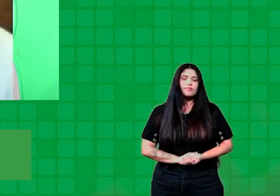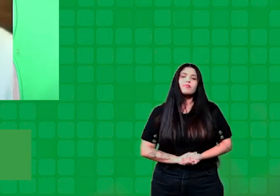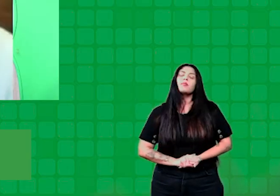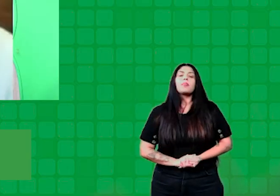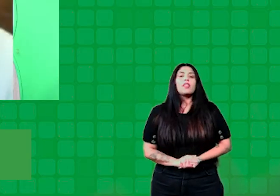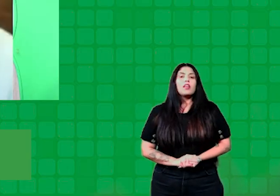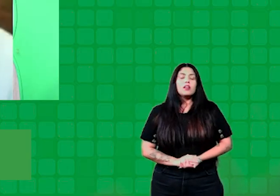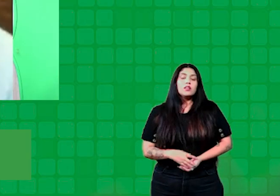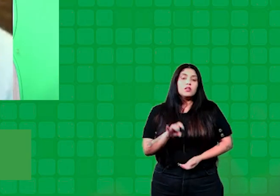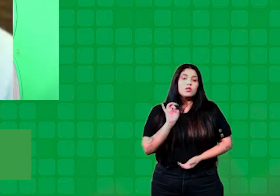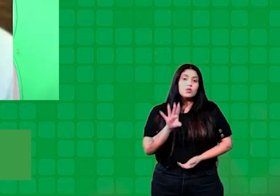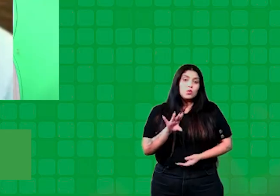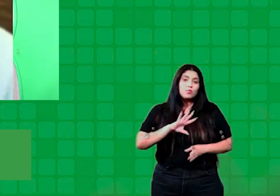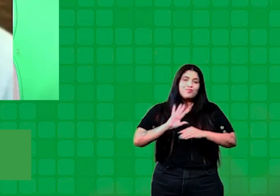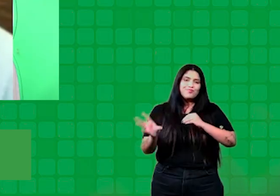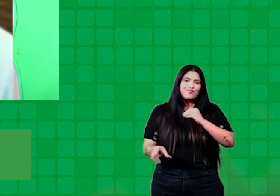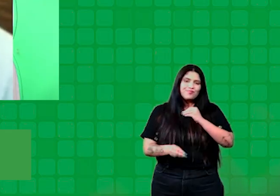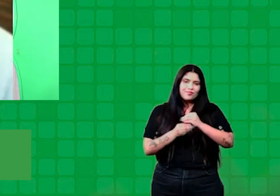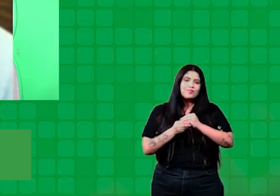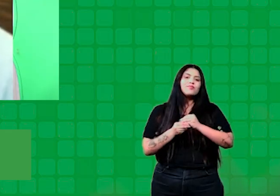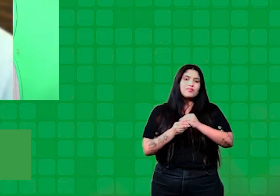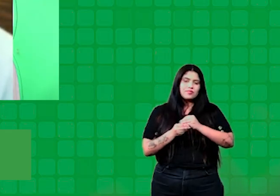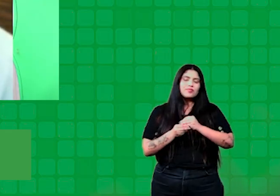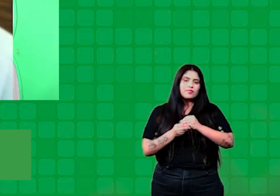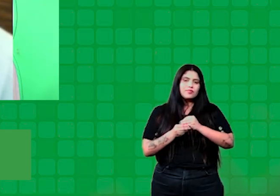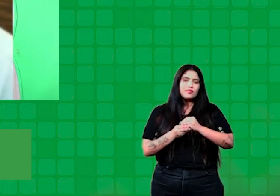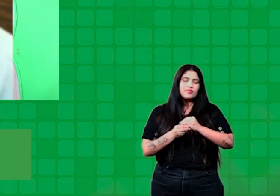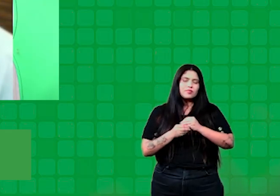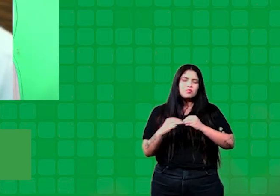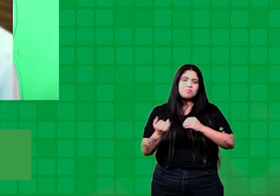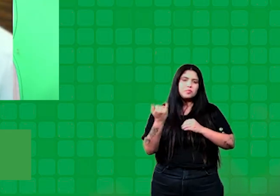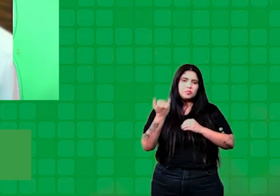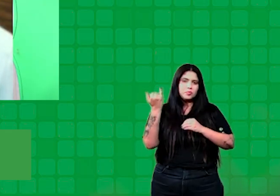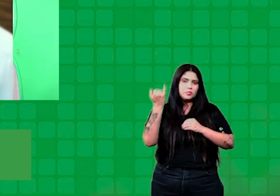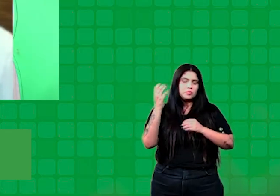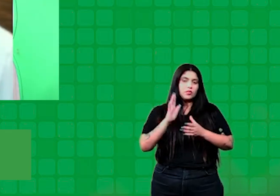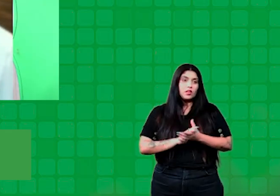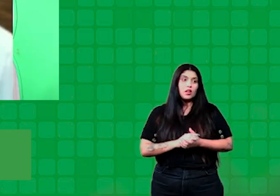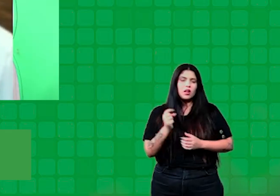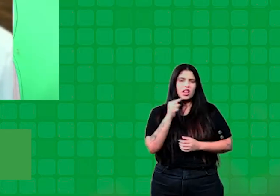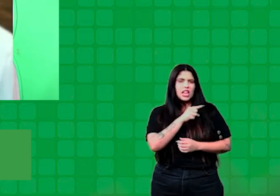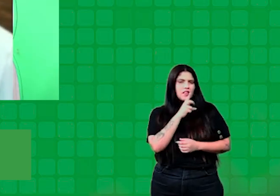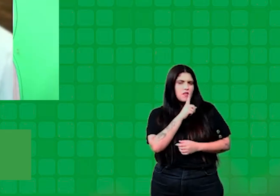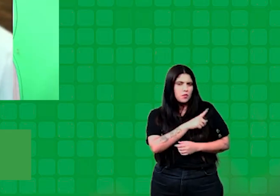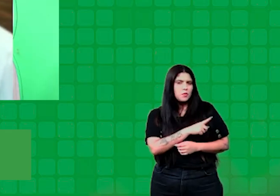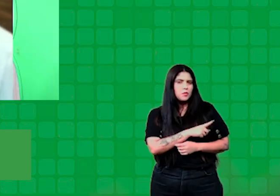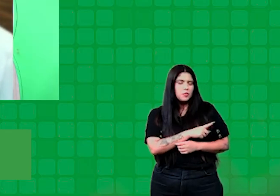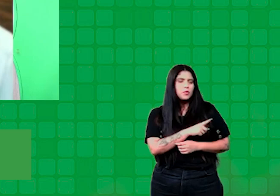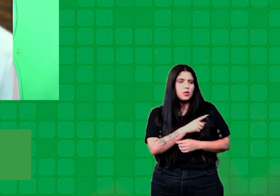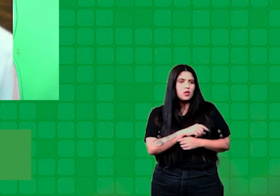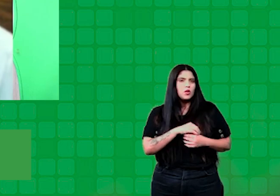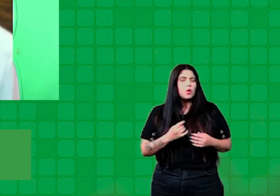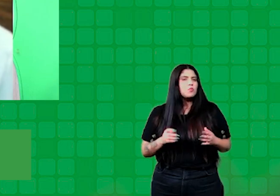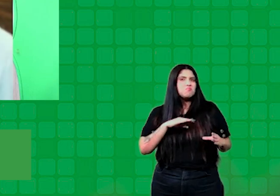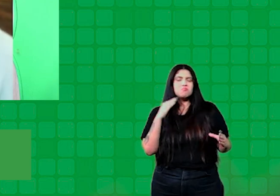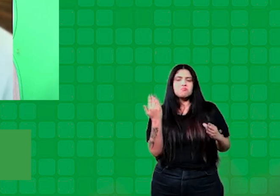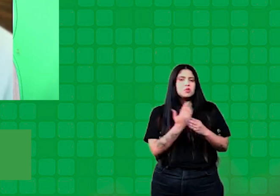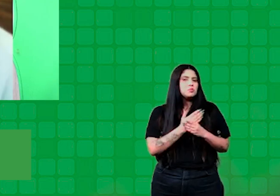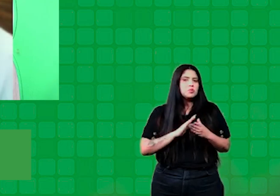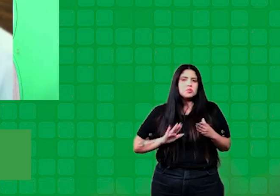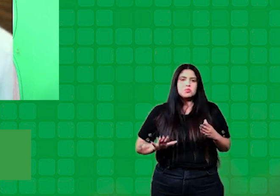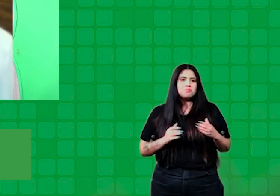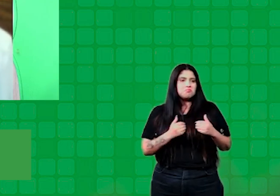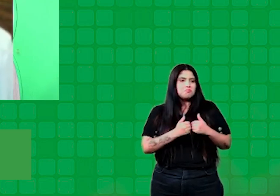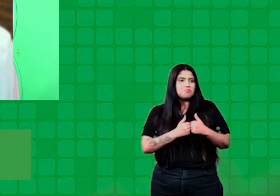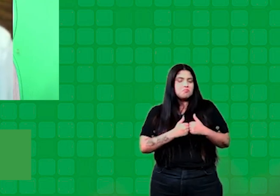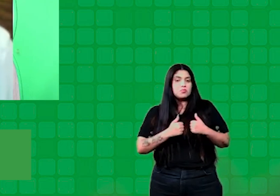Só complementar aqui que ela acabou de comentar, talvez seja importante, ela disse que acabou ficando em um processo